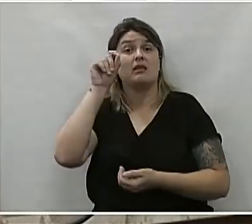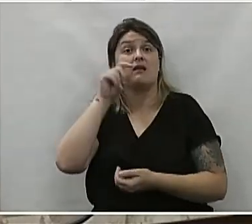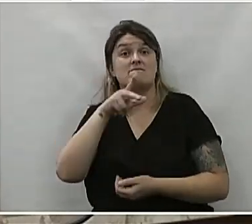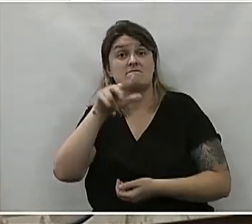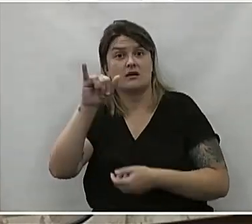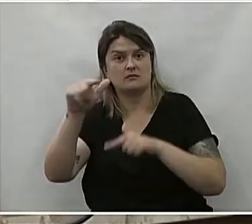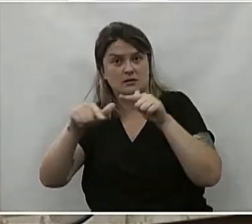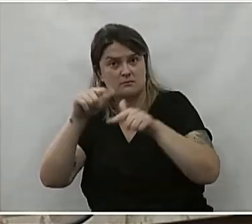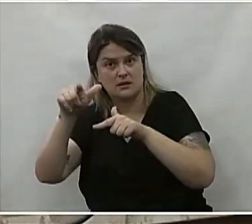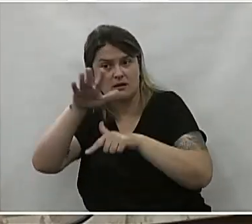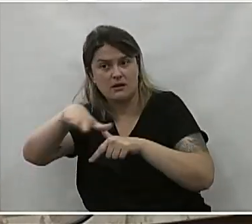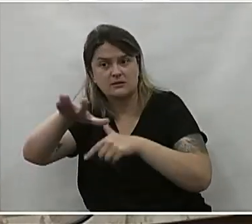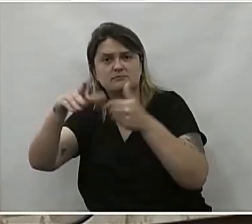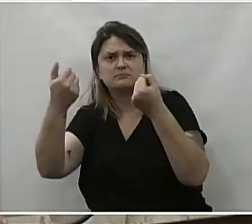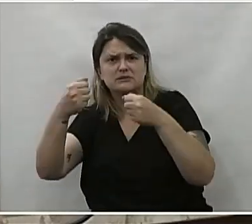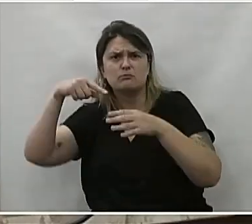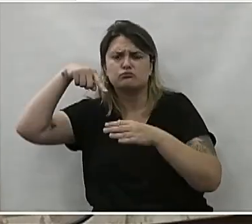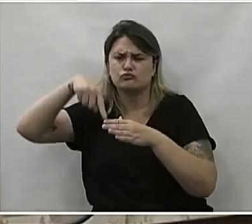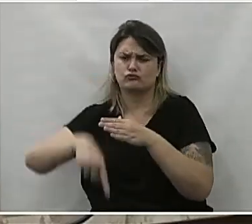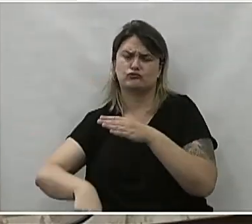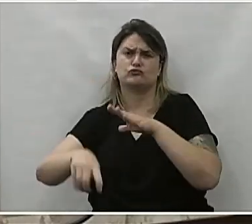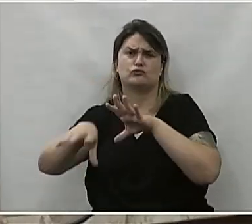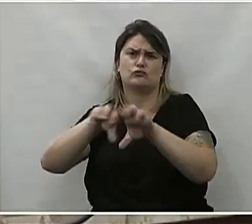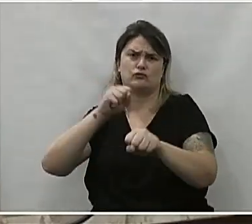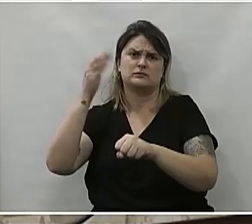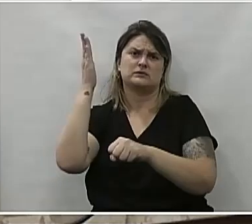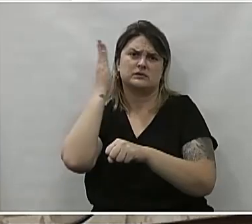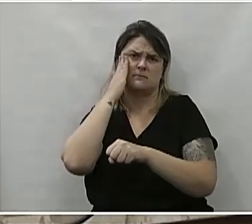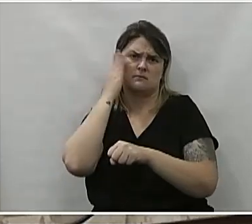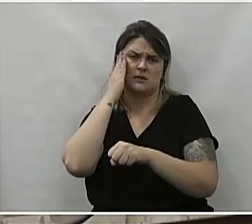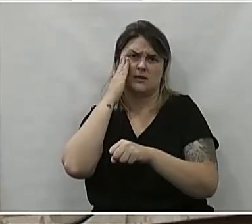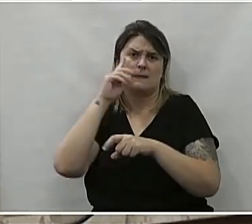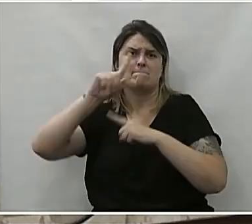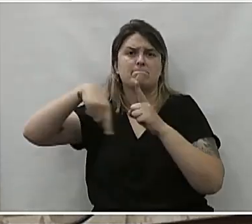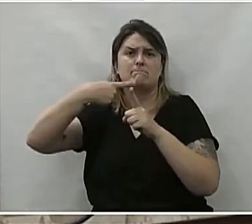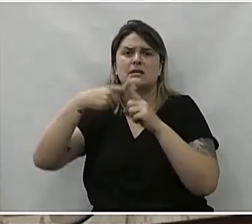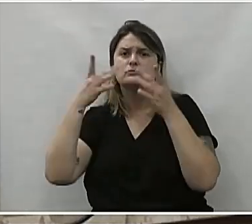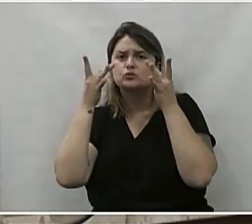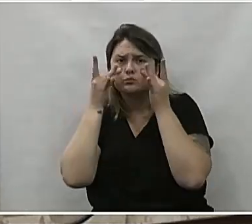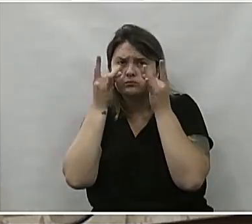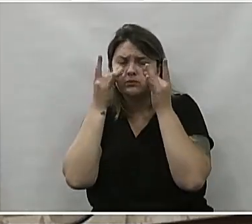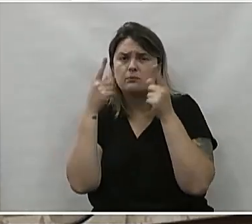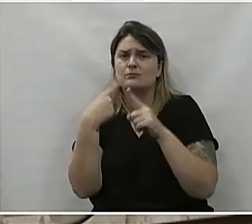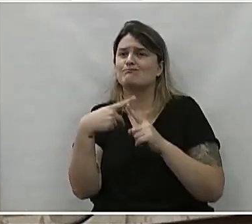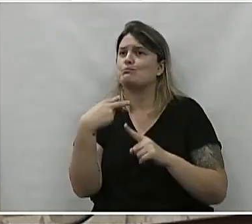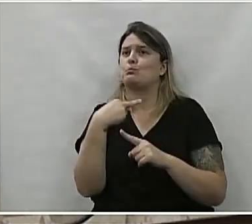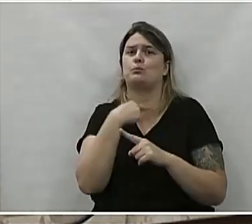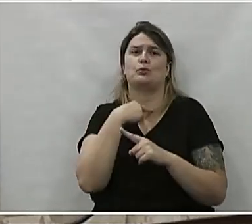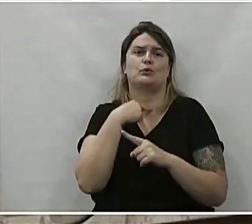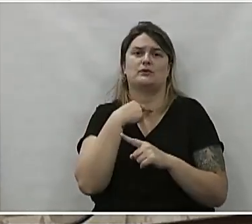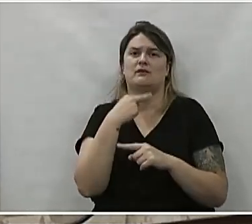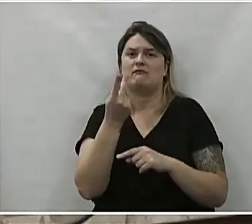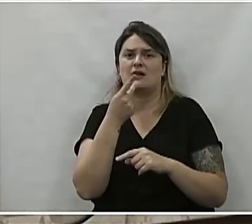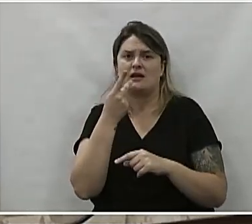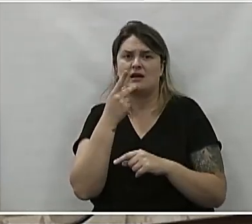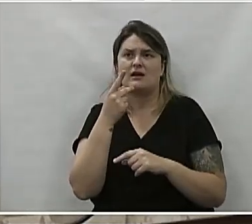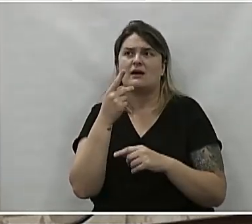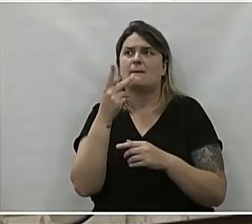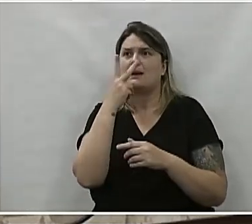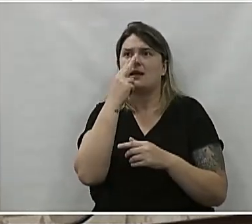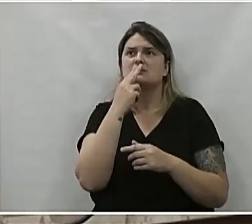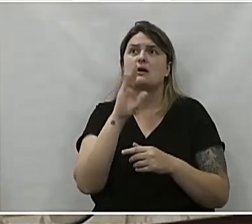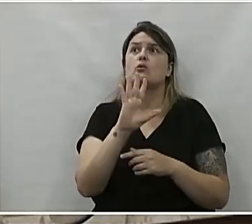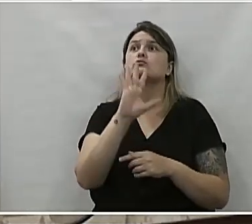vai atuar Precisa estar Com uma formação Mais humana Gente Porque não é possível Falarem que São casos